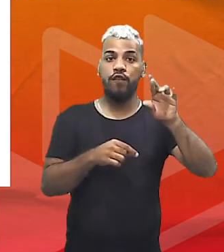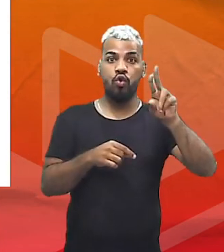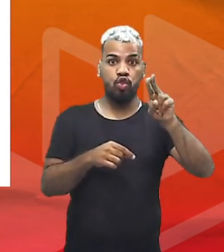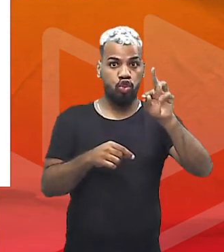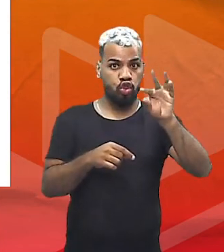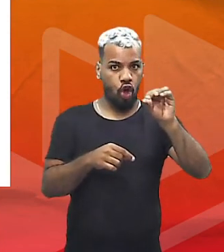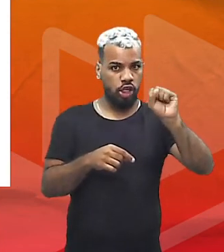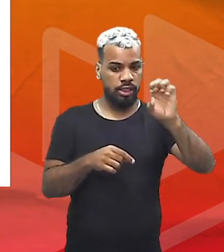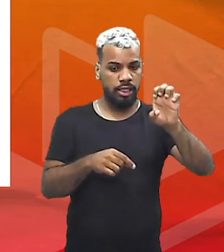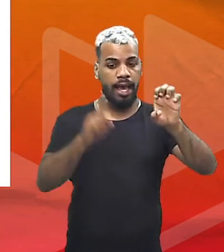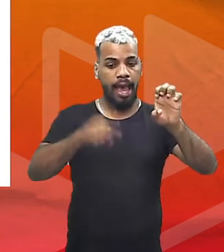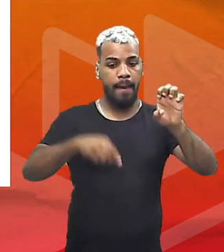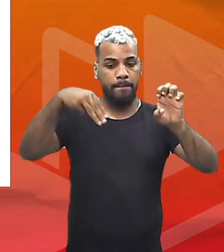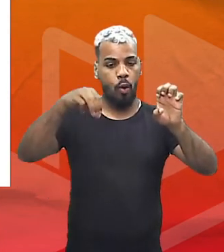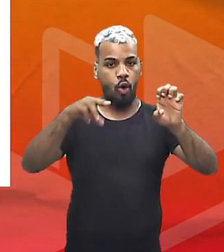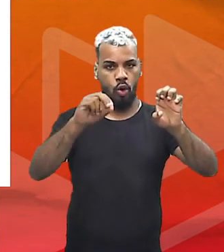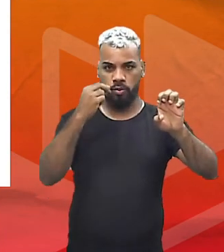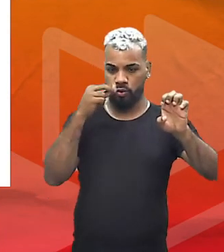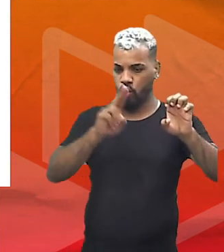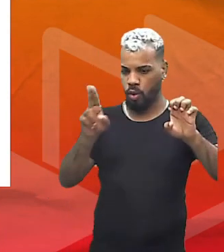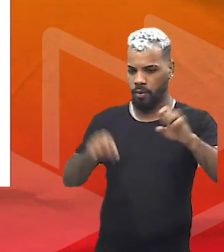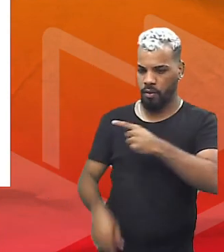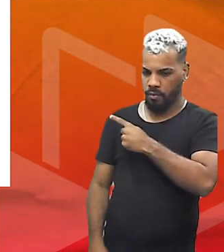isso aqui é um monossacarídeo